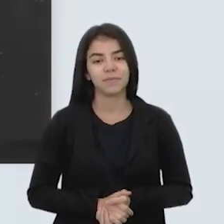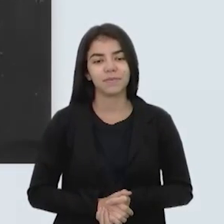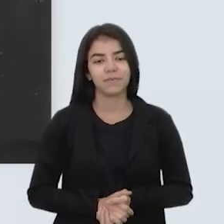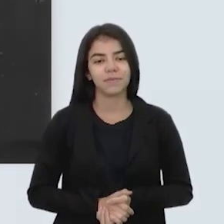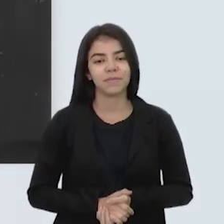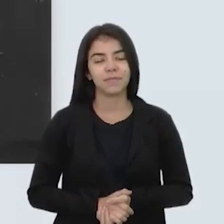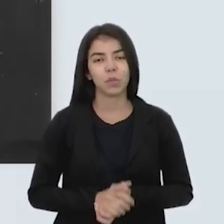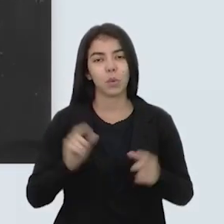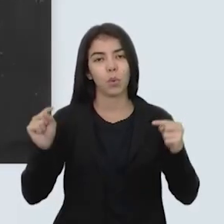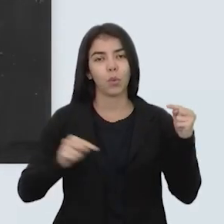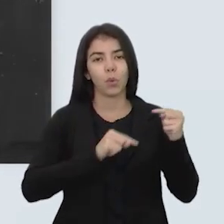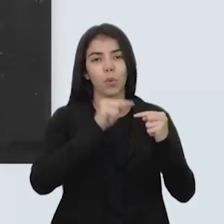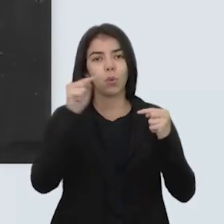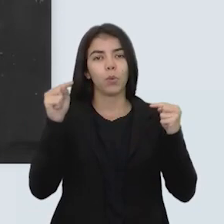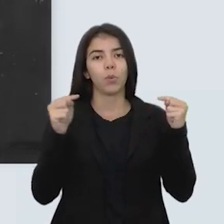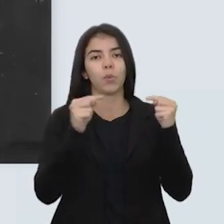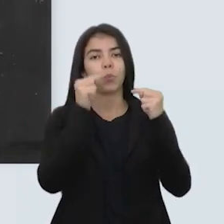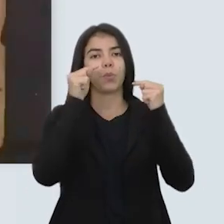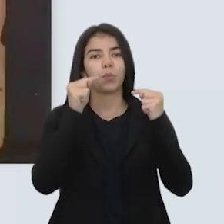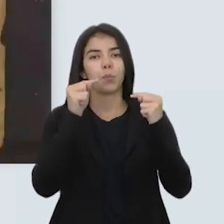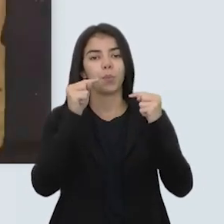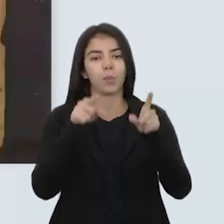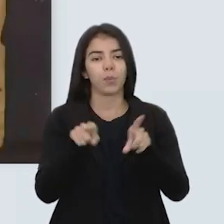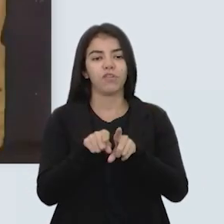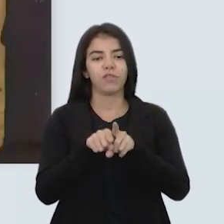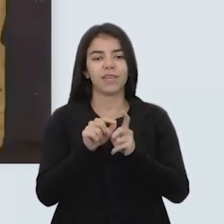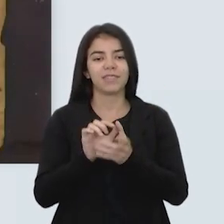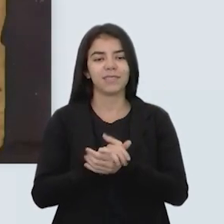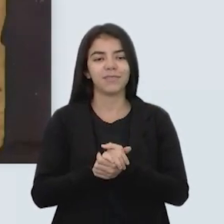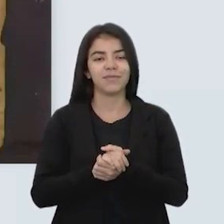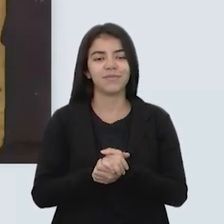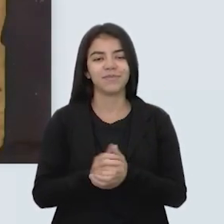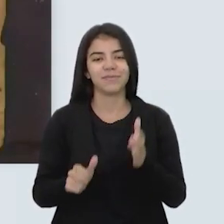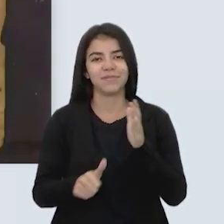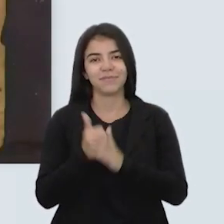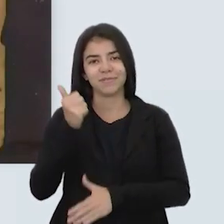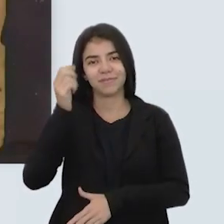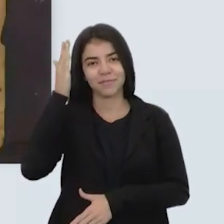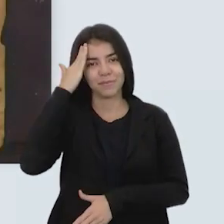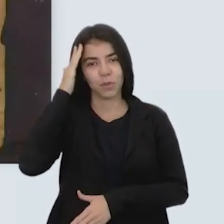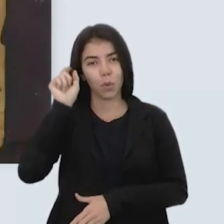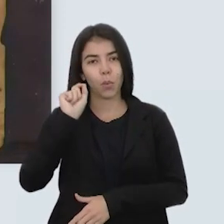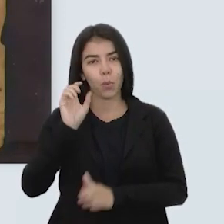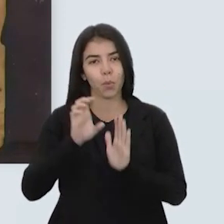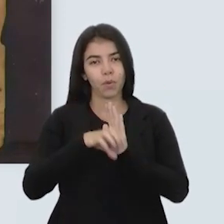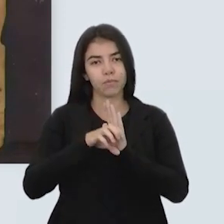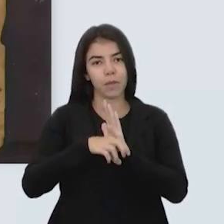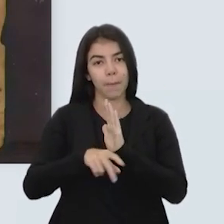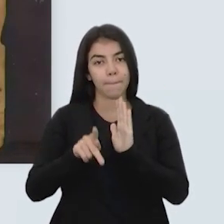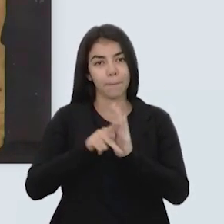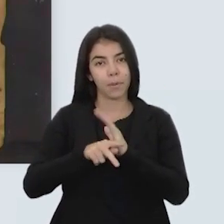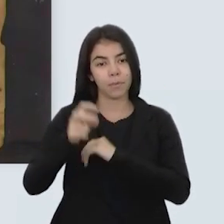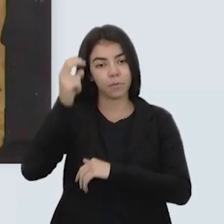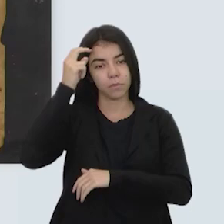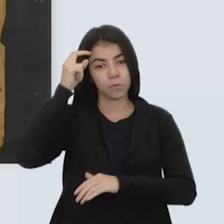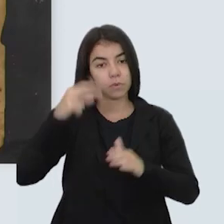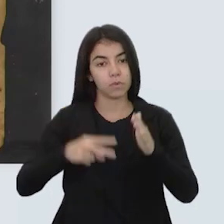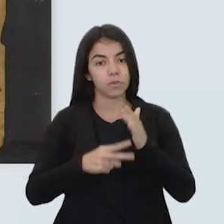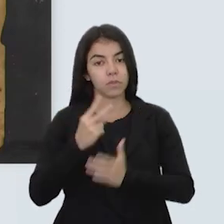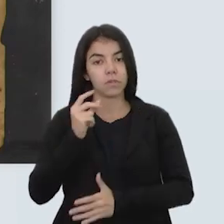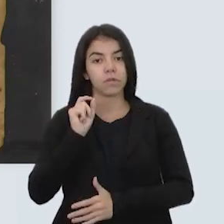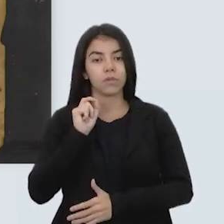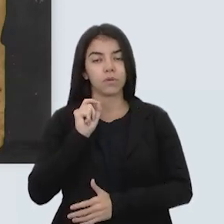Então vamos agora aos nossos objetivos. Primeiro, compreender um dos conceitos de cultura.